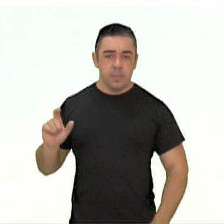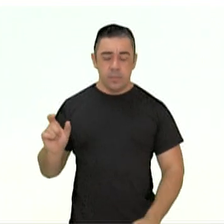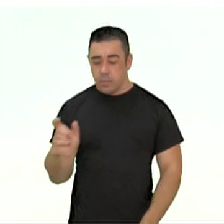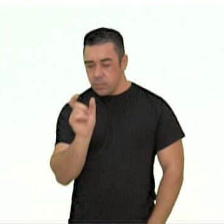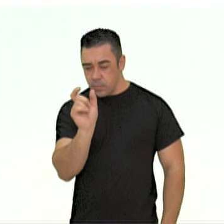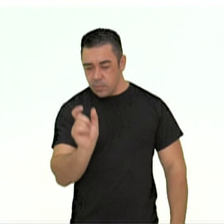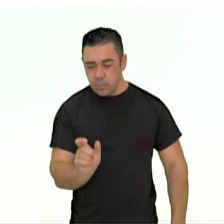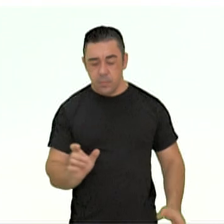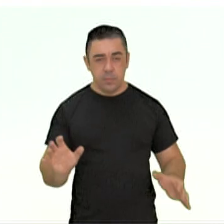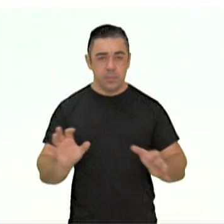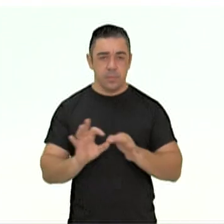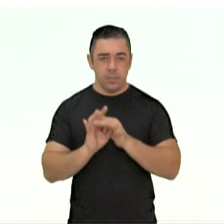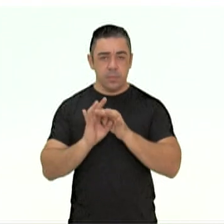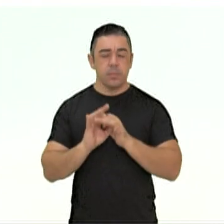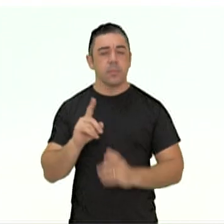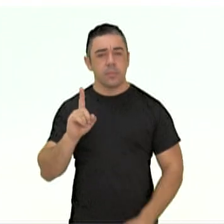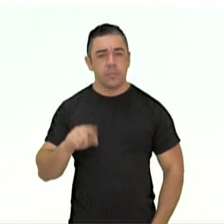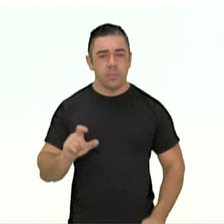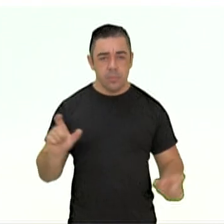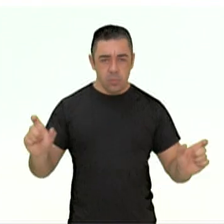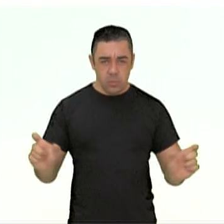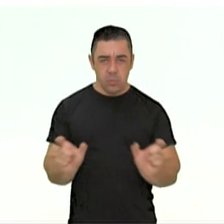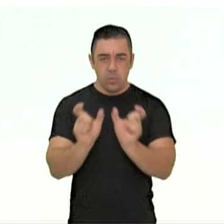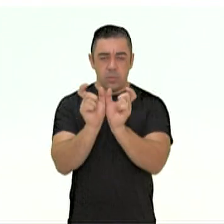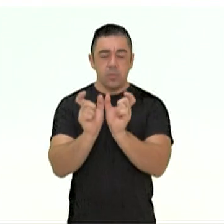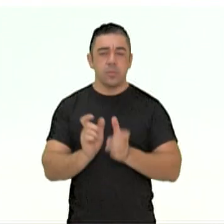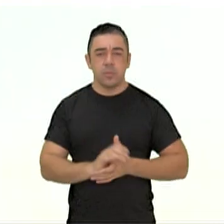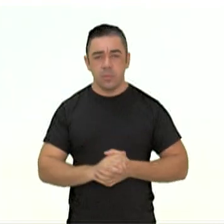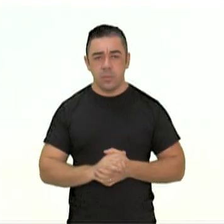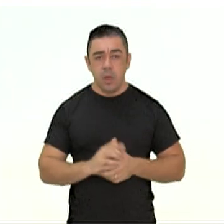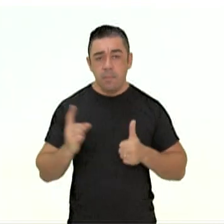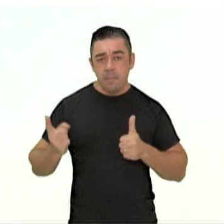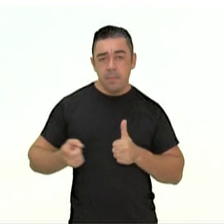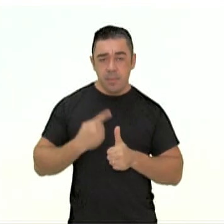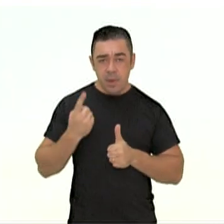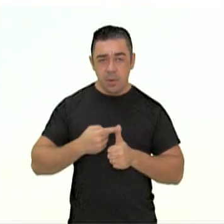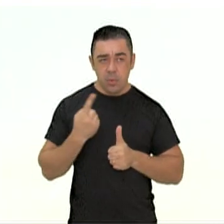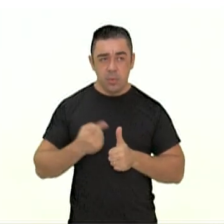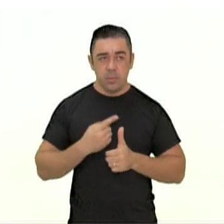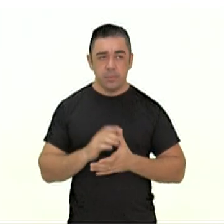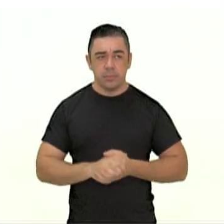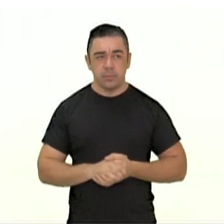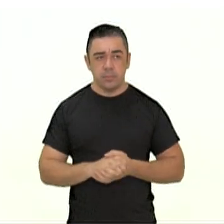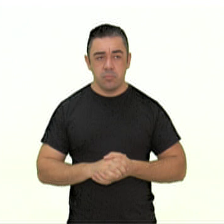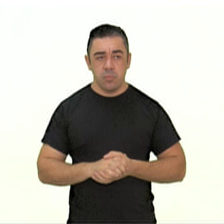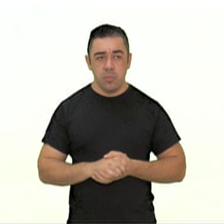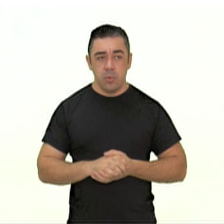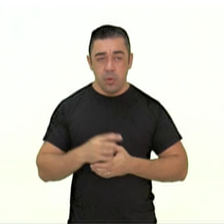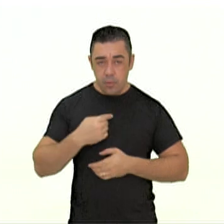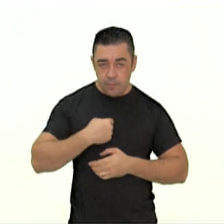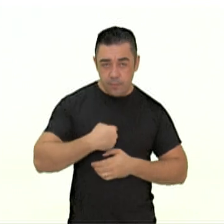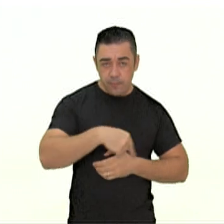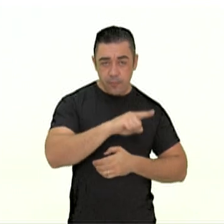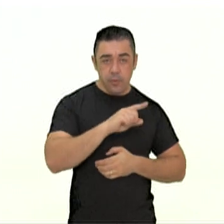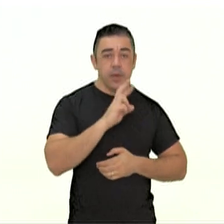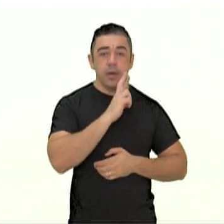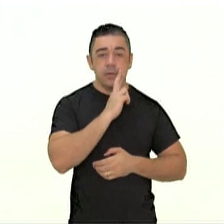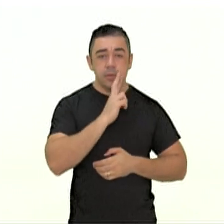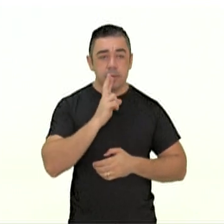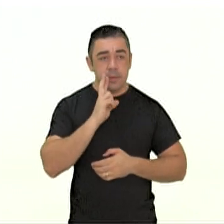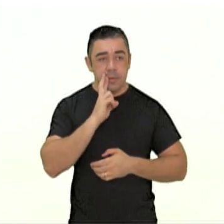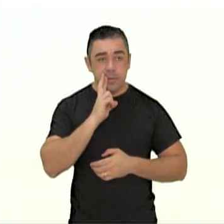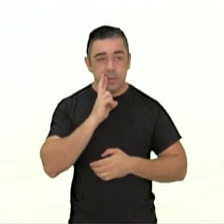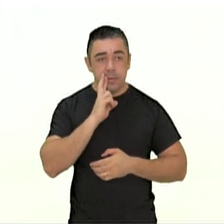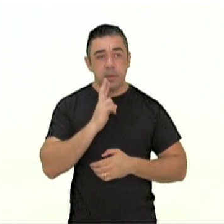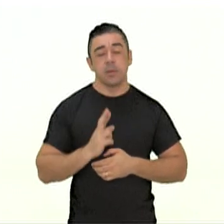conjunções coordenadas aditivas. Primeira, fui ao restaurante